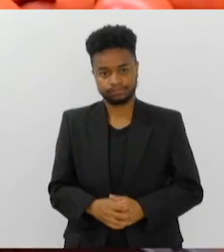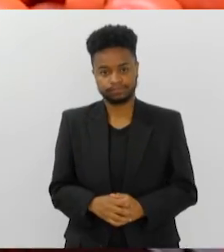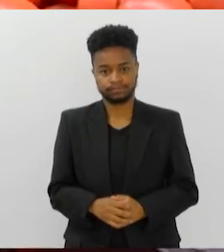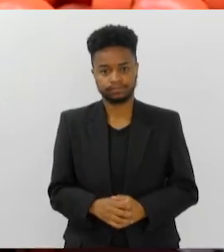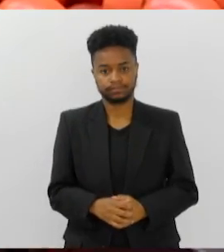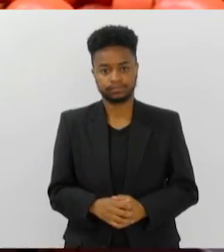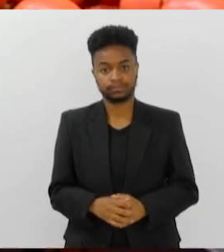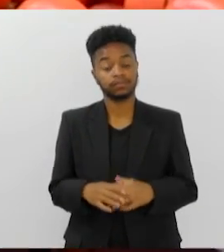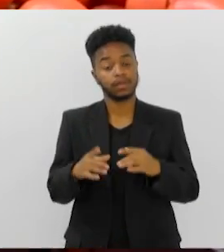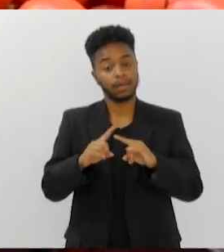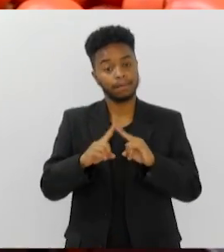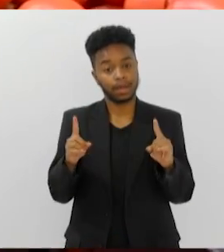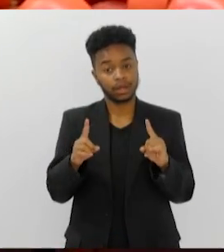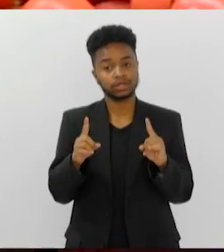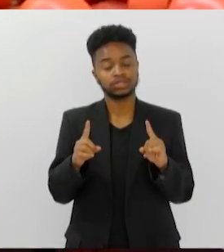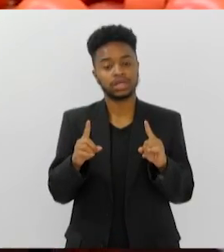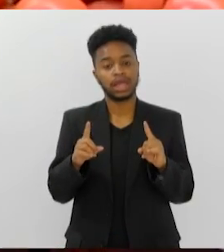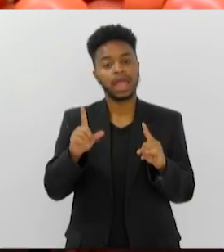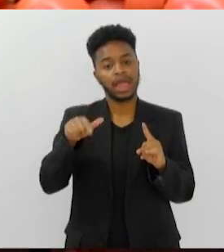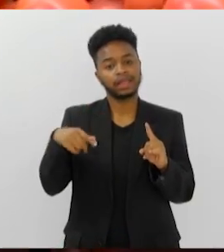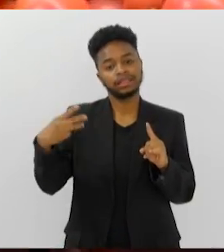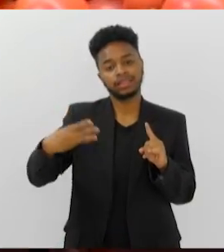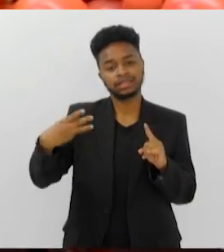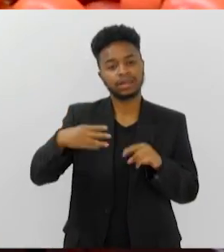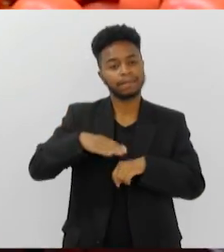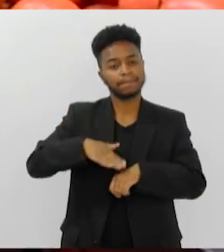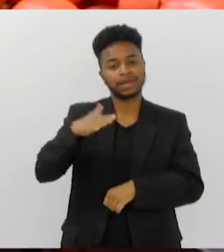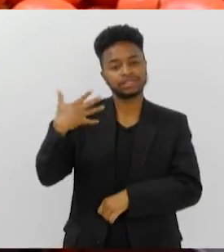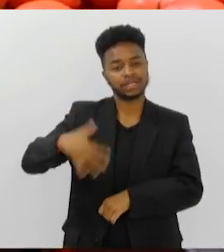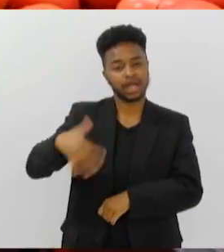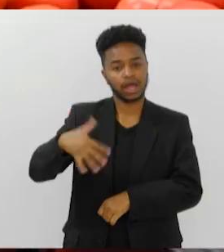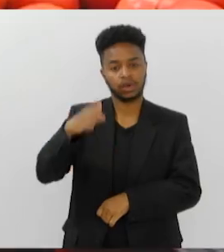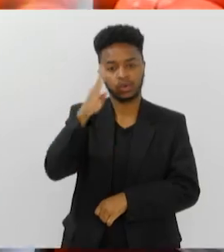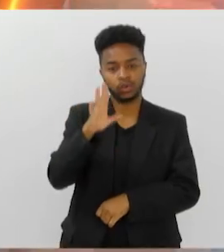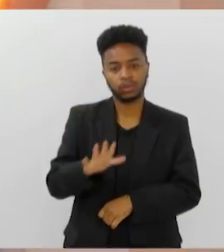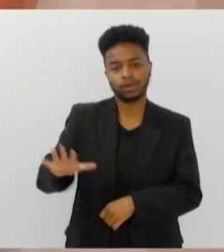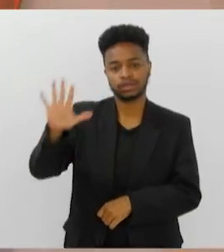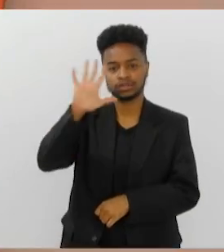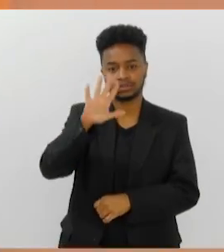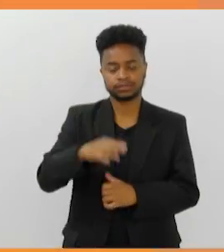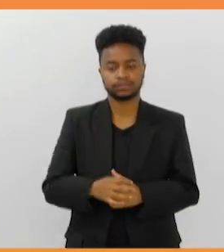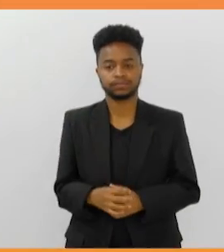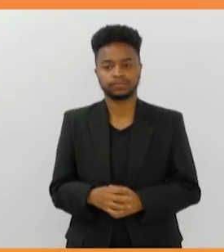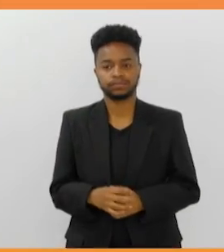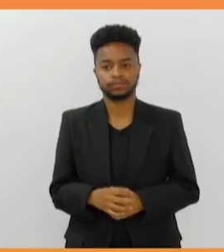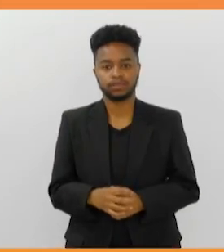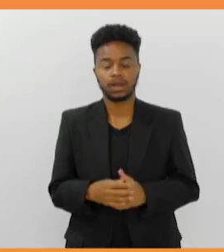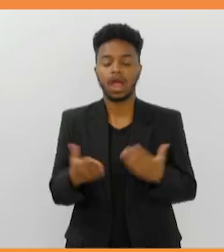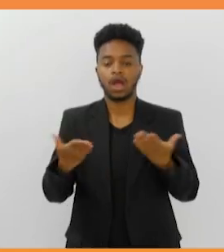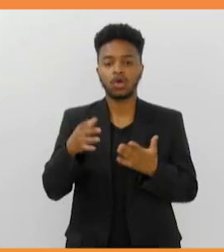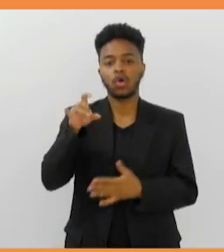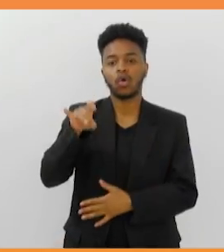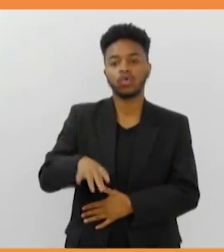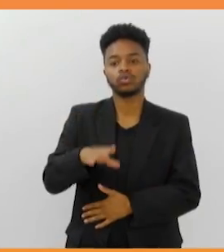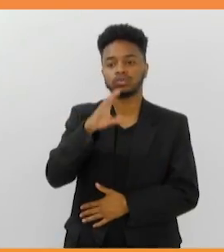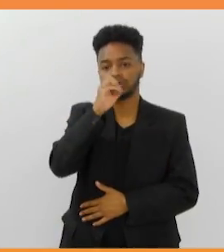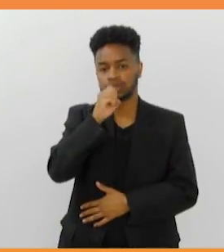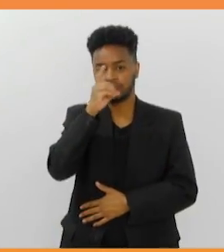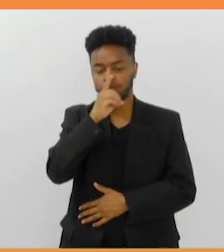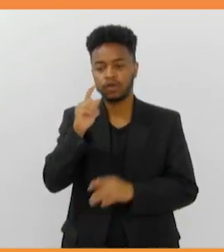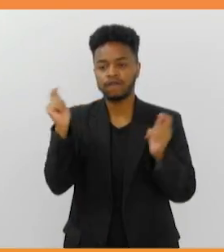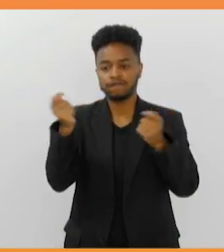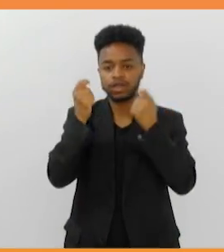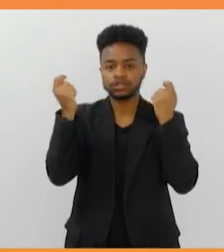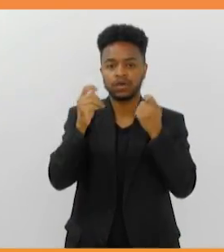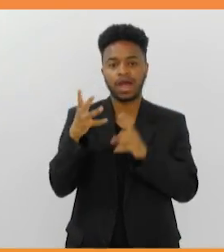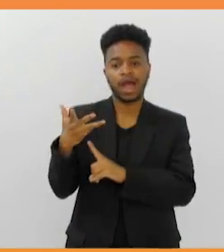745,64. Ainda assim, a terceira cesta básica mais cara do país. Este é o último fim de semana do Festival Arte de